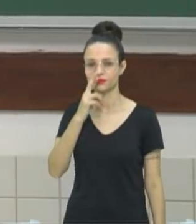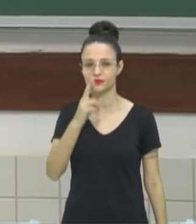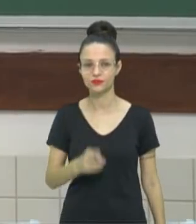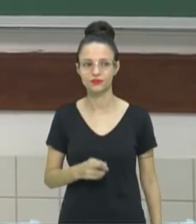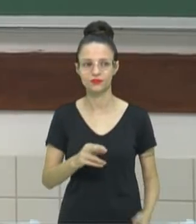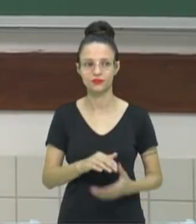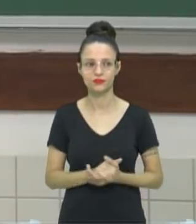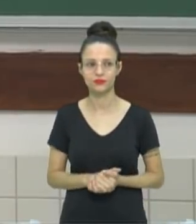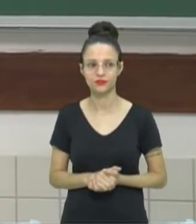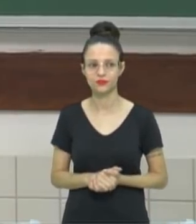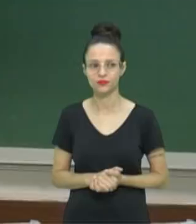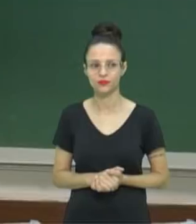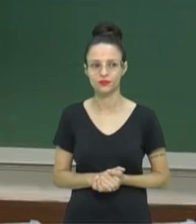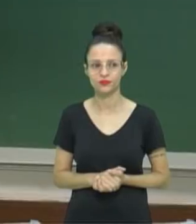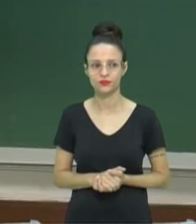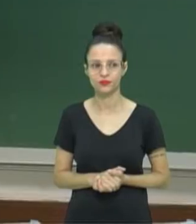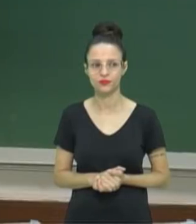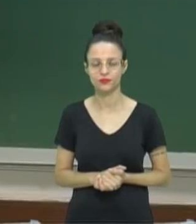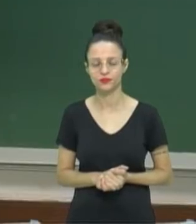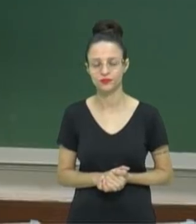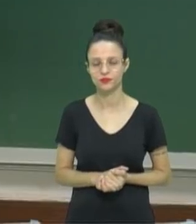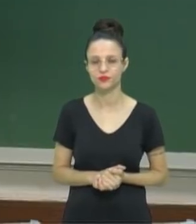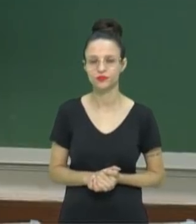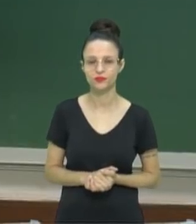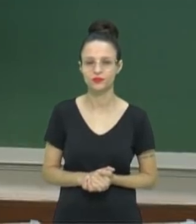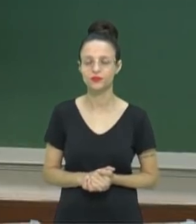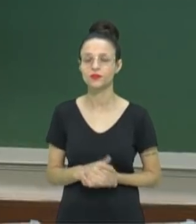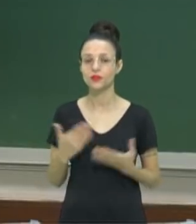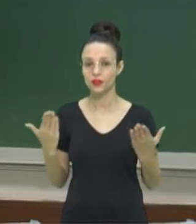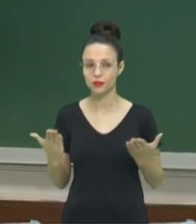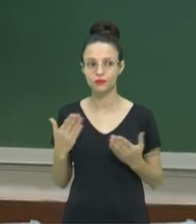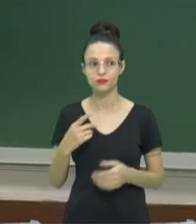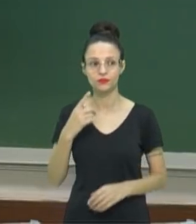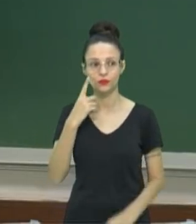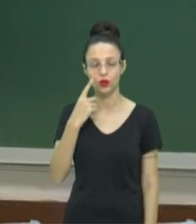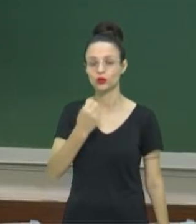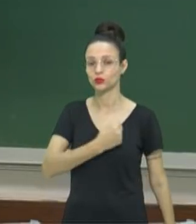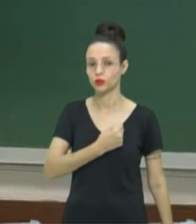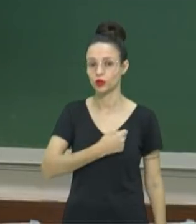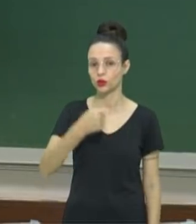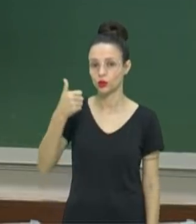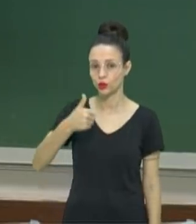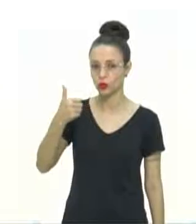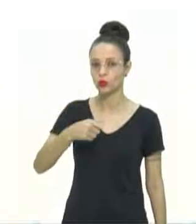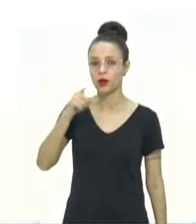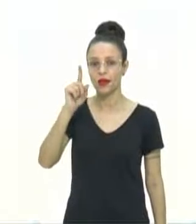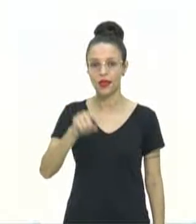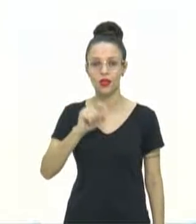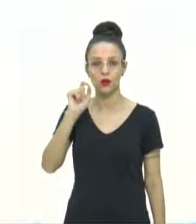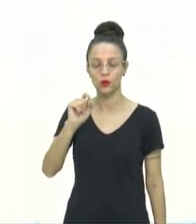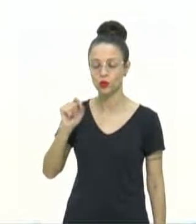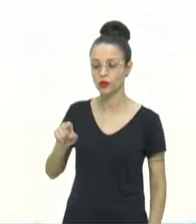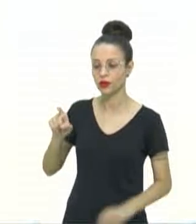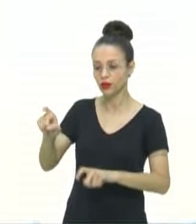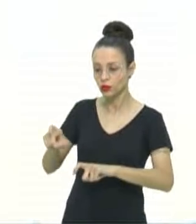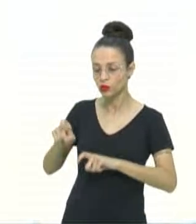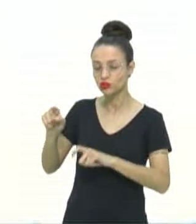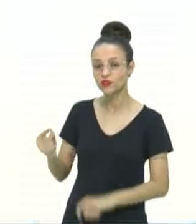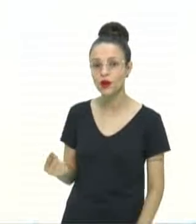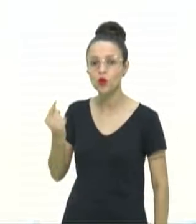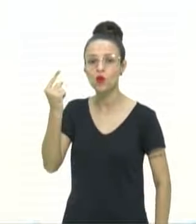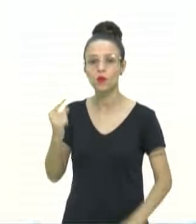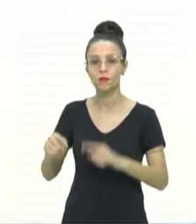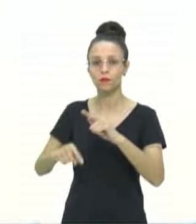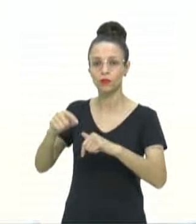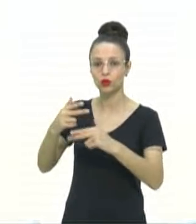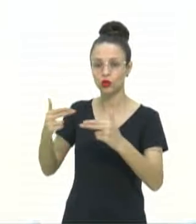resposta ali, opa, ou sugestão de resposta. Então, número 1. Cultivo de um único item em grandes